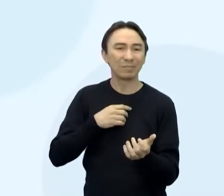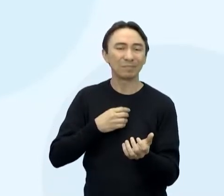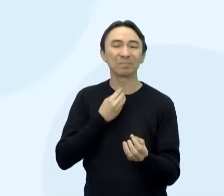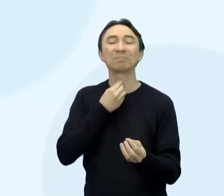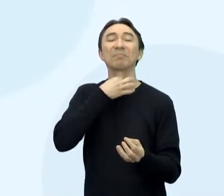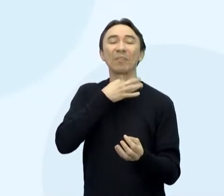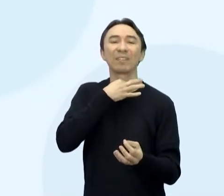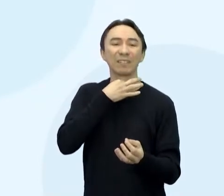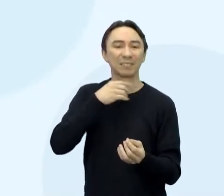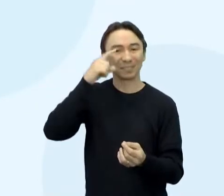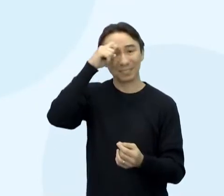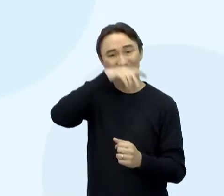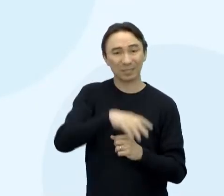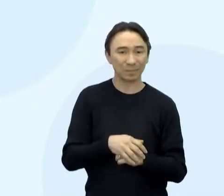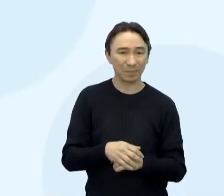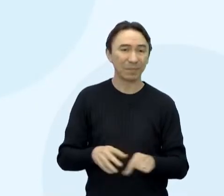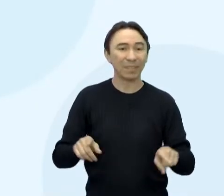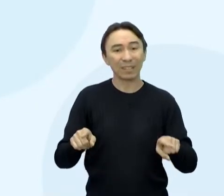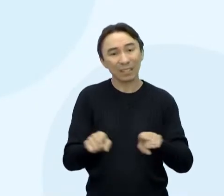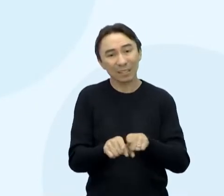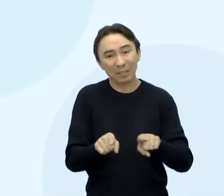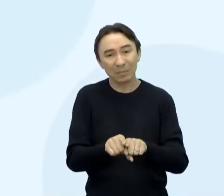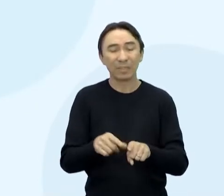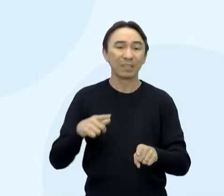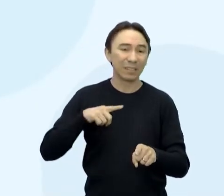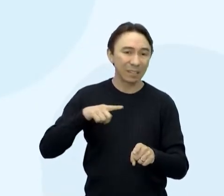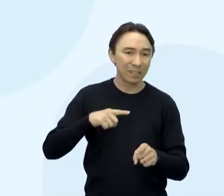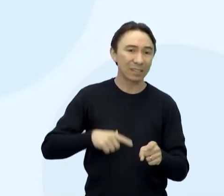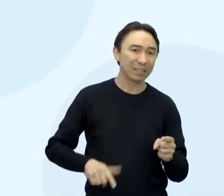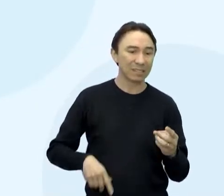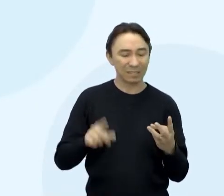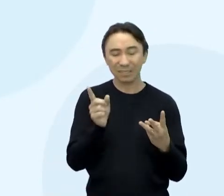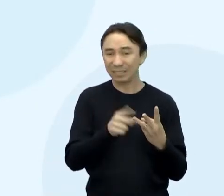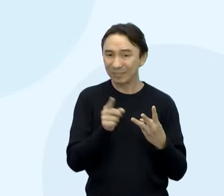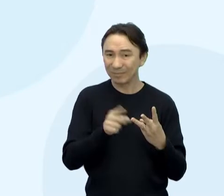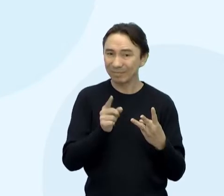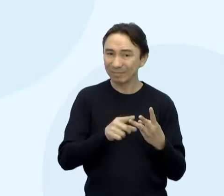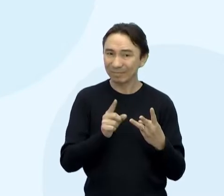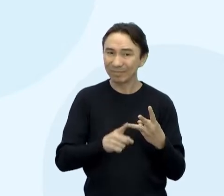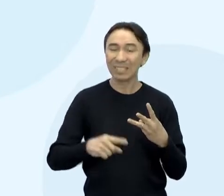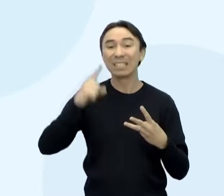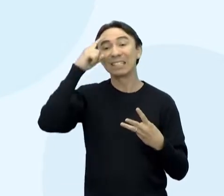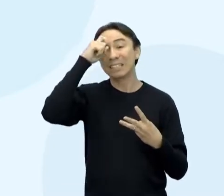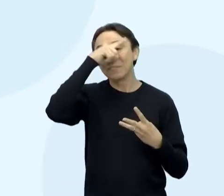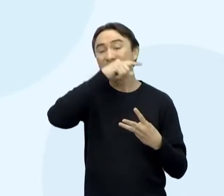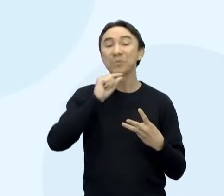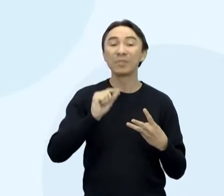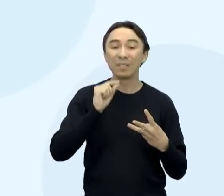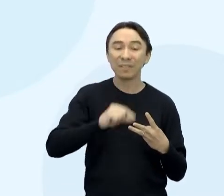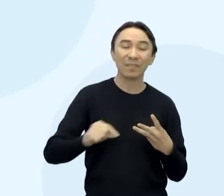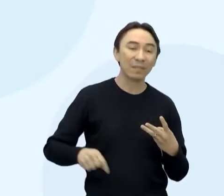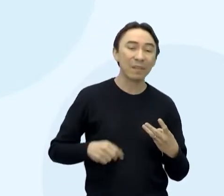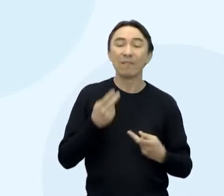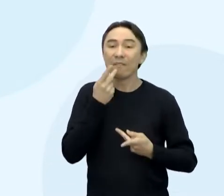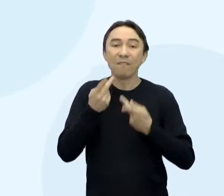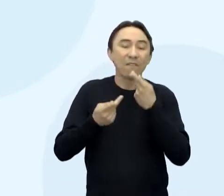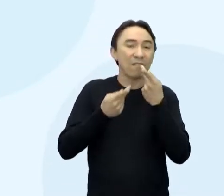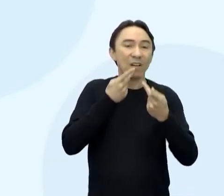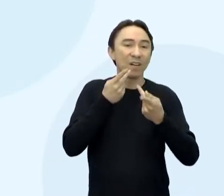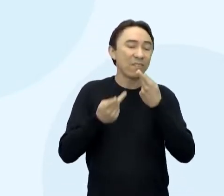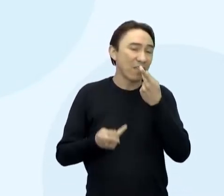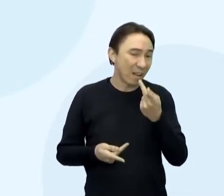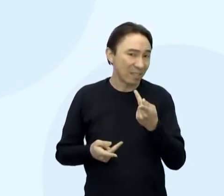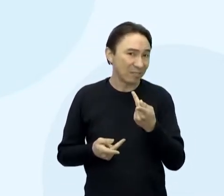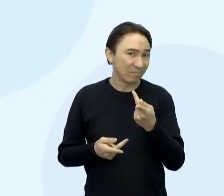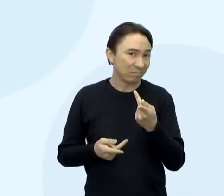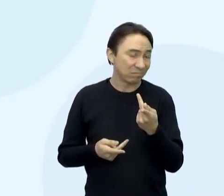na fala, então são indivíduos que falam com um pouco mais de dificuldade e também para nós é um pouco